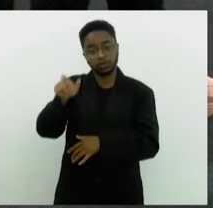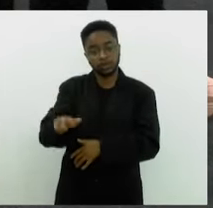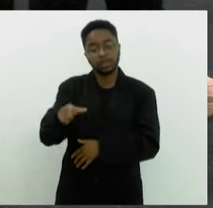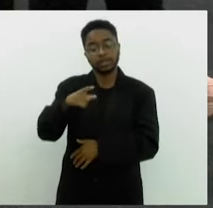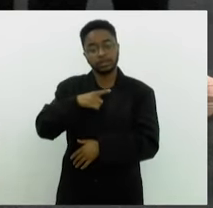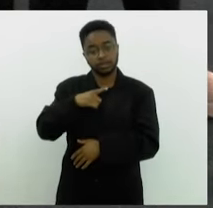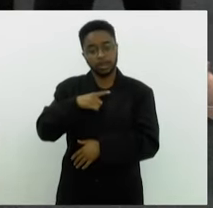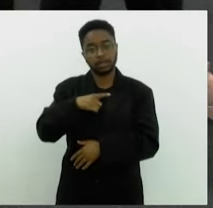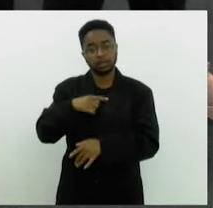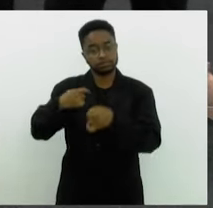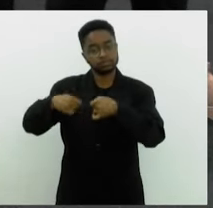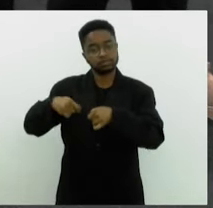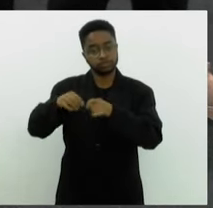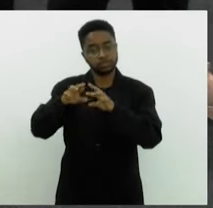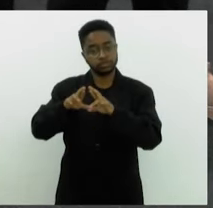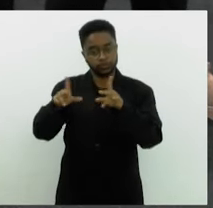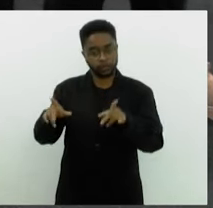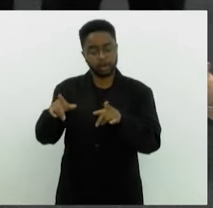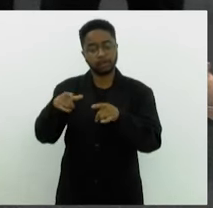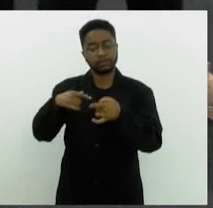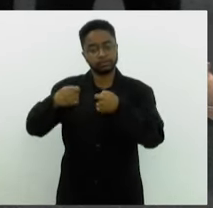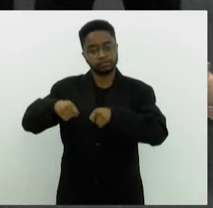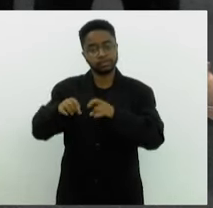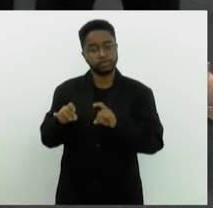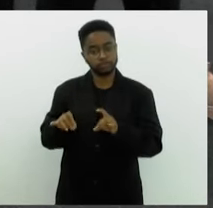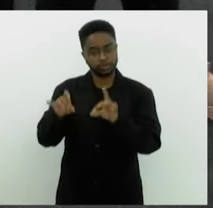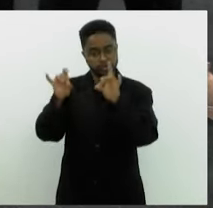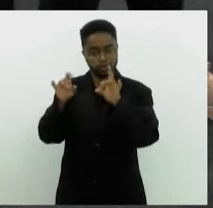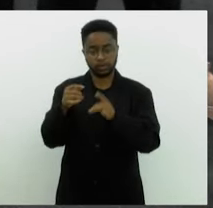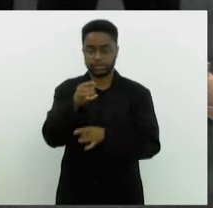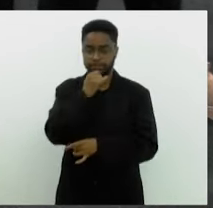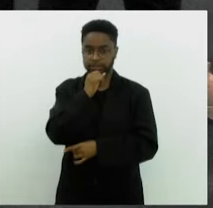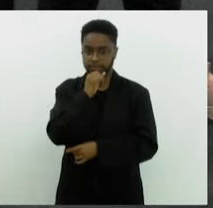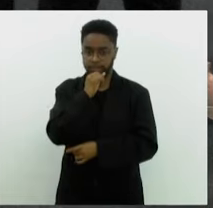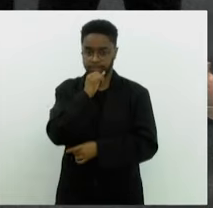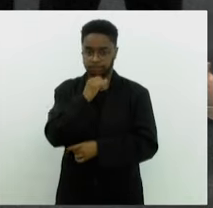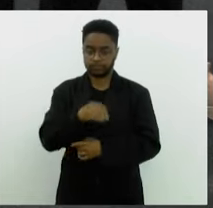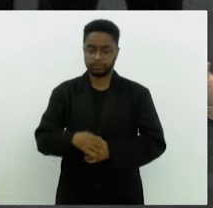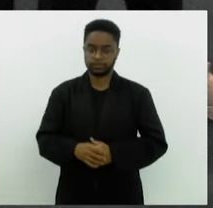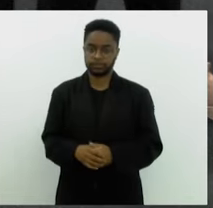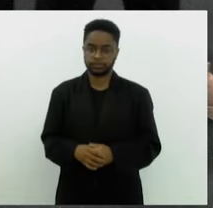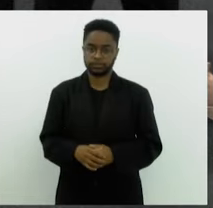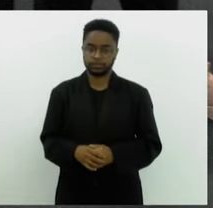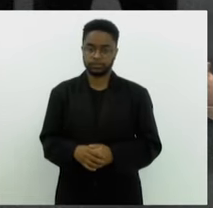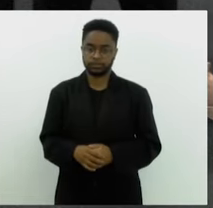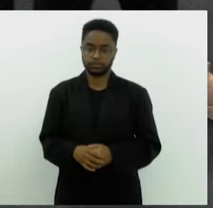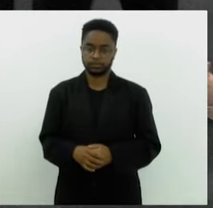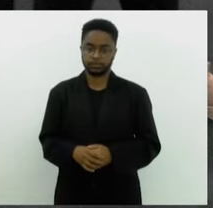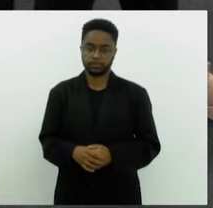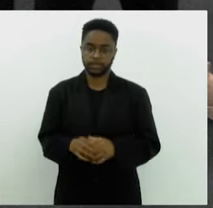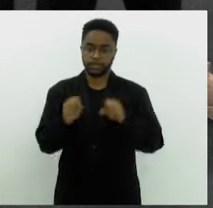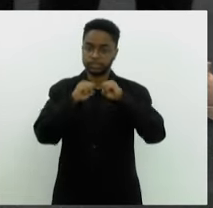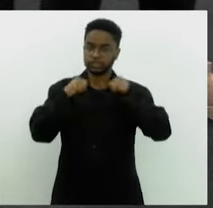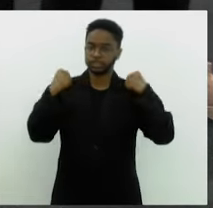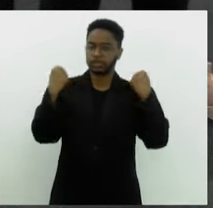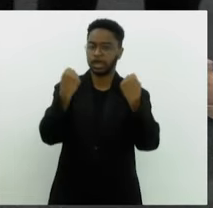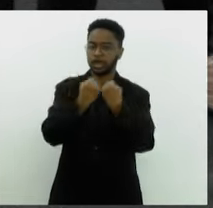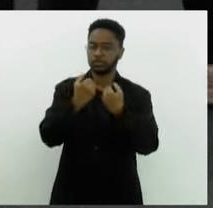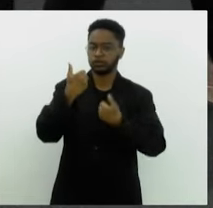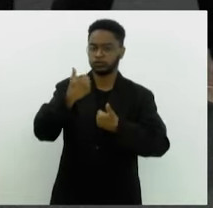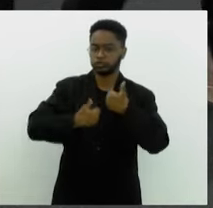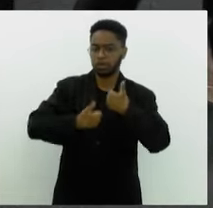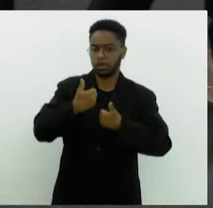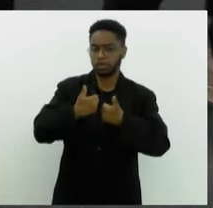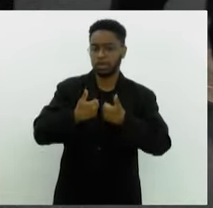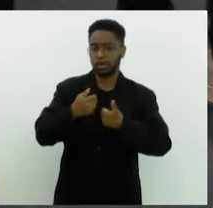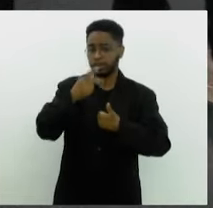umas necessidades especiais. Ela, por exemplo, em estádios de futebol, etc.,